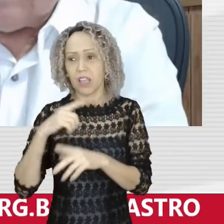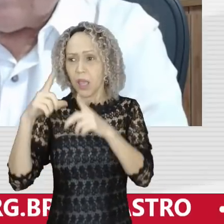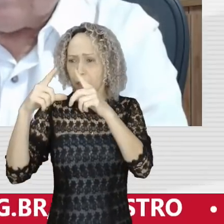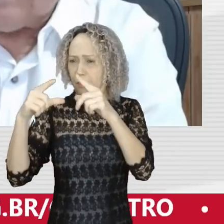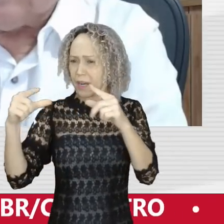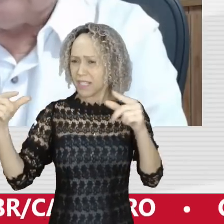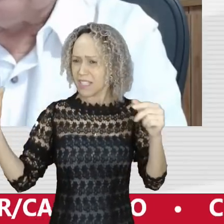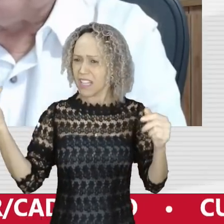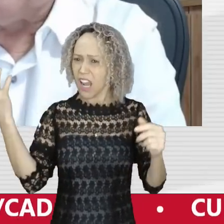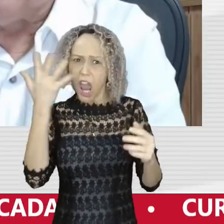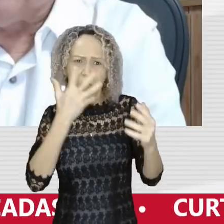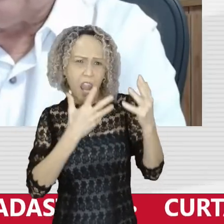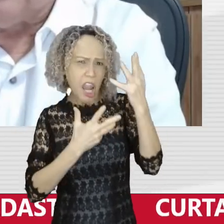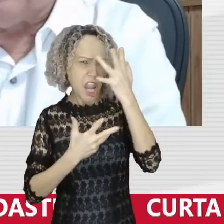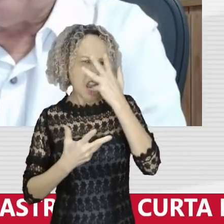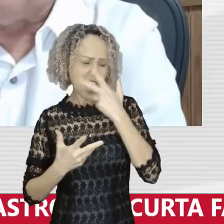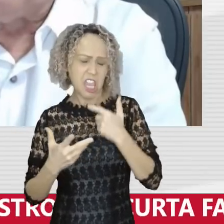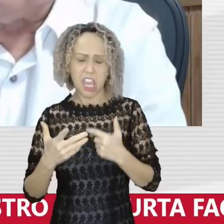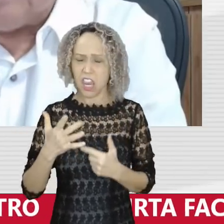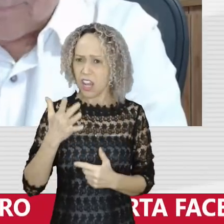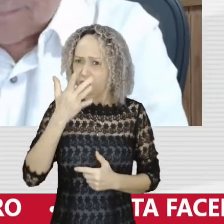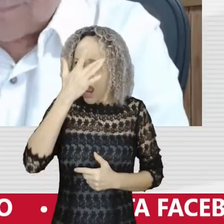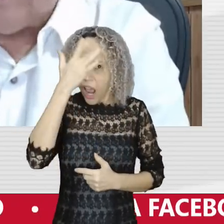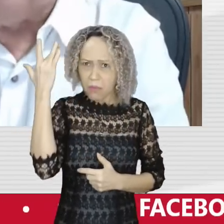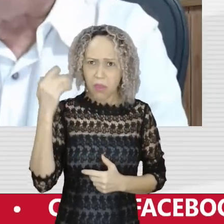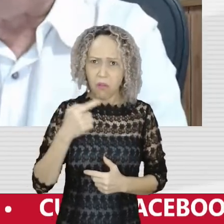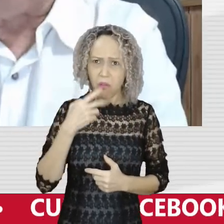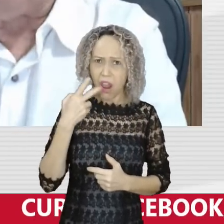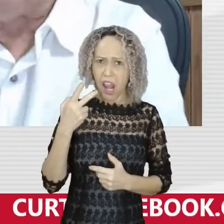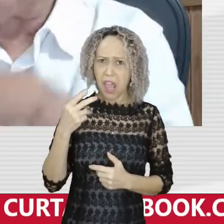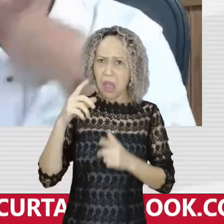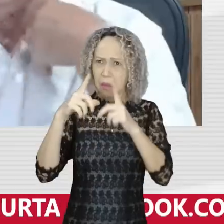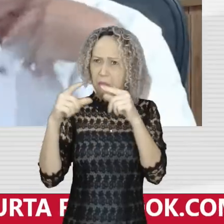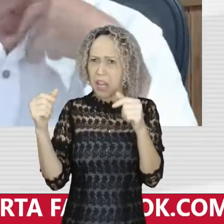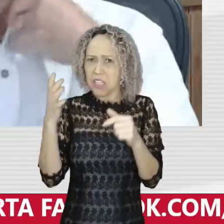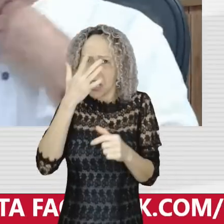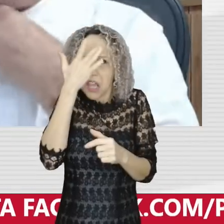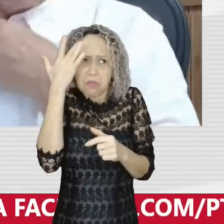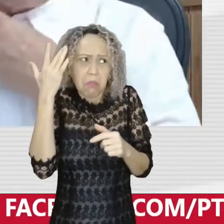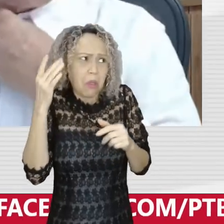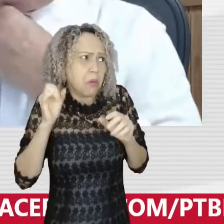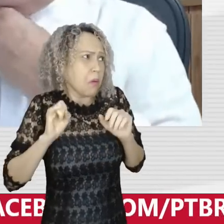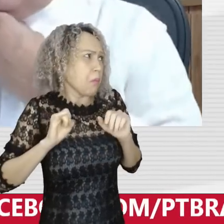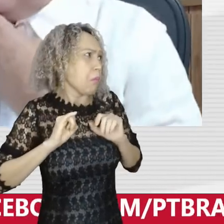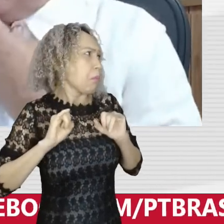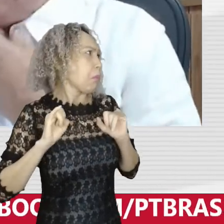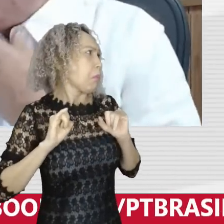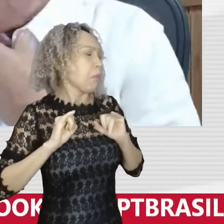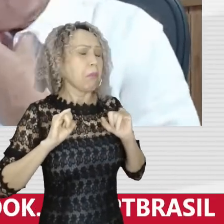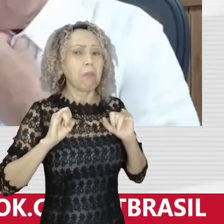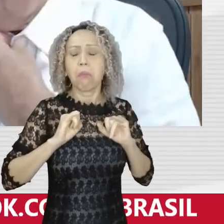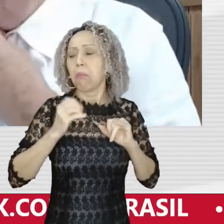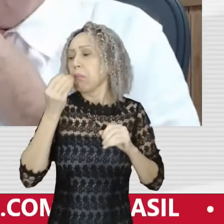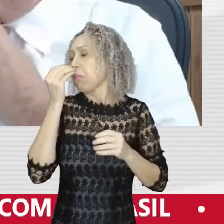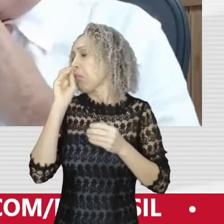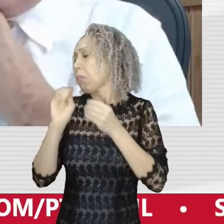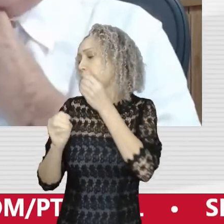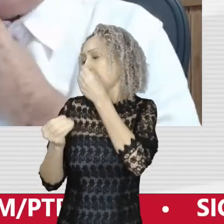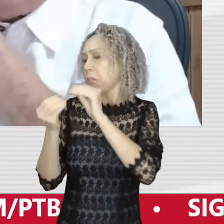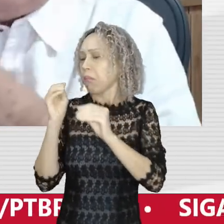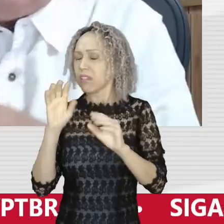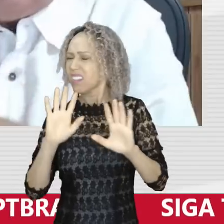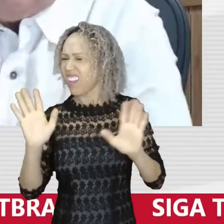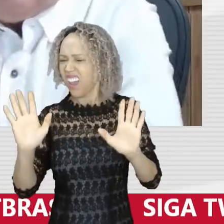cidade fria, que antes se falava muito que Brasília era um lugar frio, que as pessoas eram distantes. Não é verdade isso. Brasília também tem gente